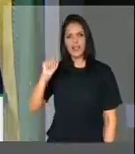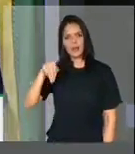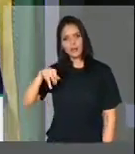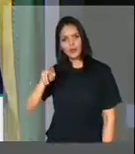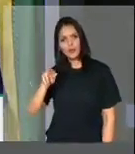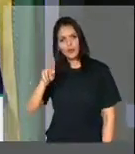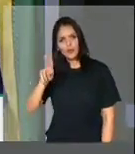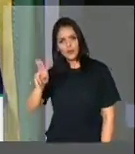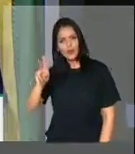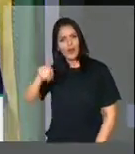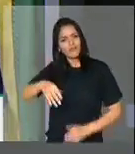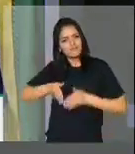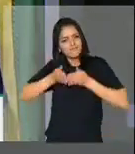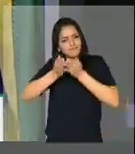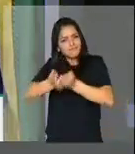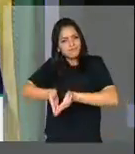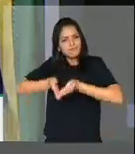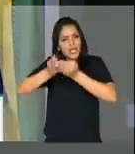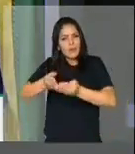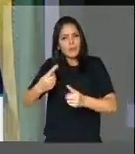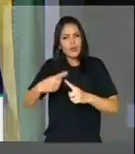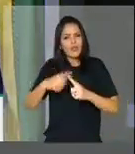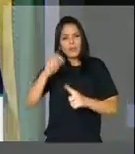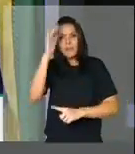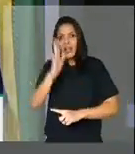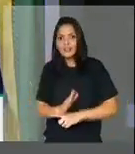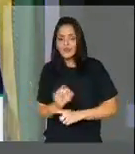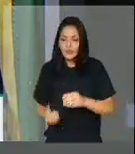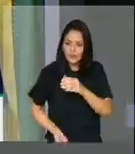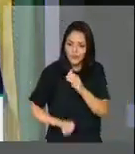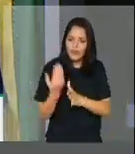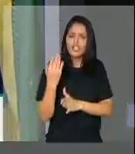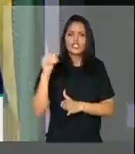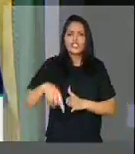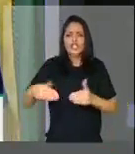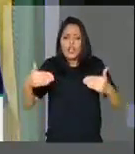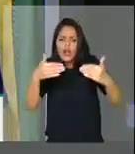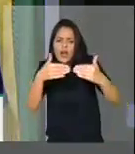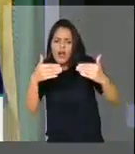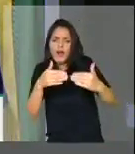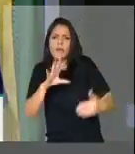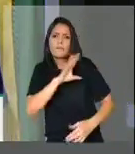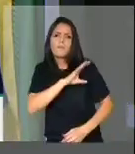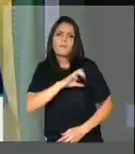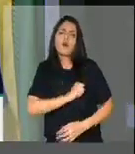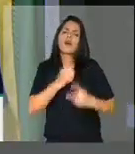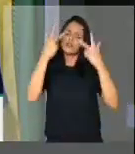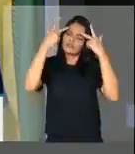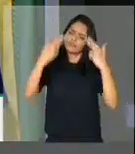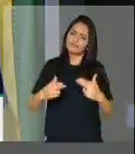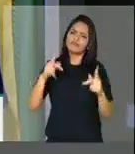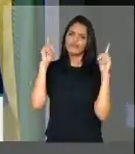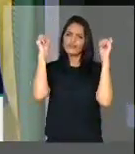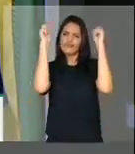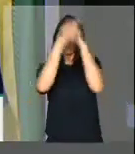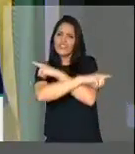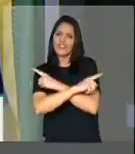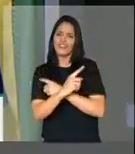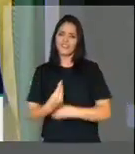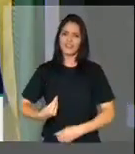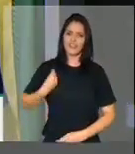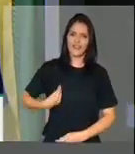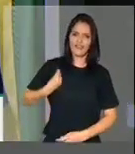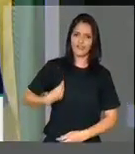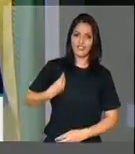O Brasil que nasce assim, de tamanha concórdia, de tamanho amor, apesar das naturais dificuldades da vida